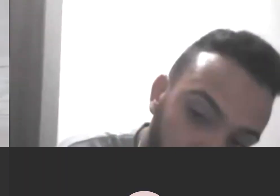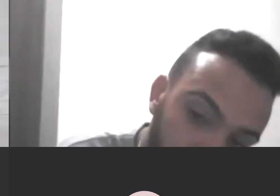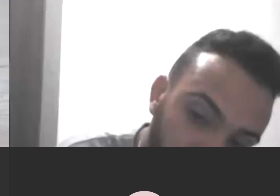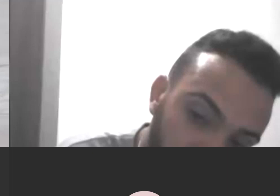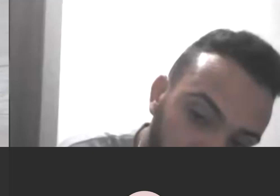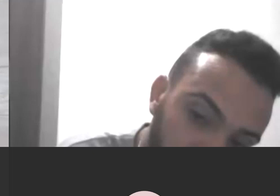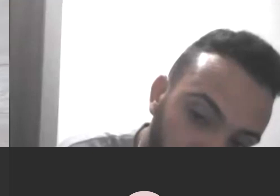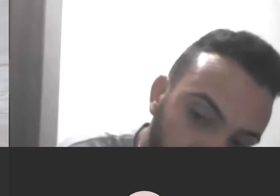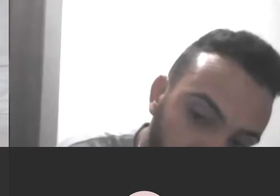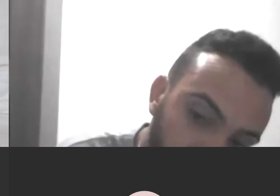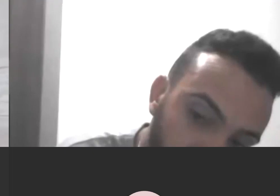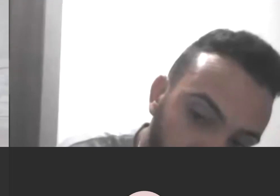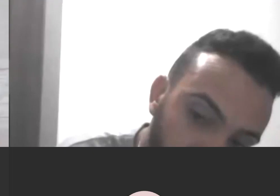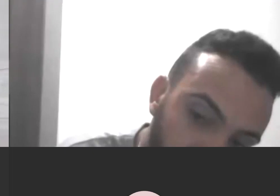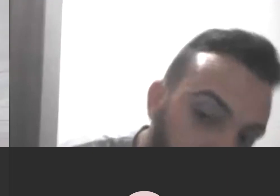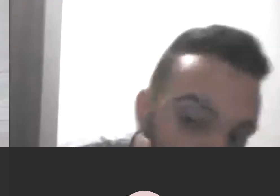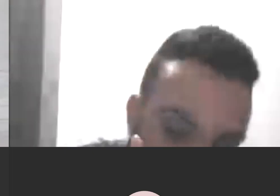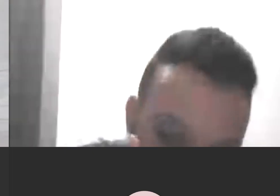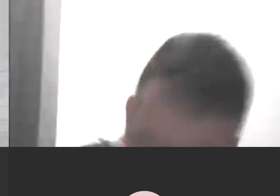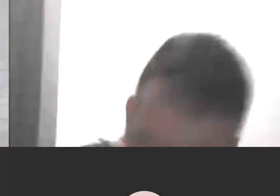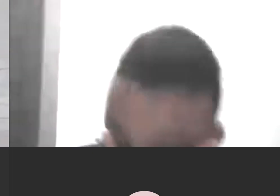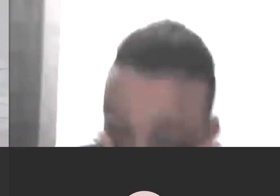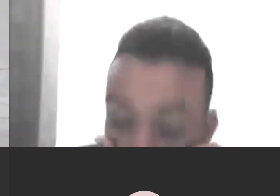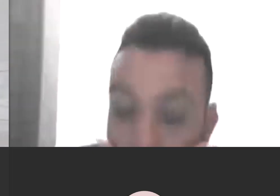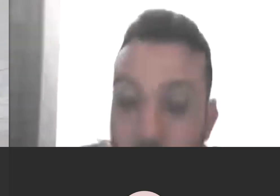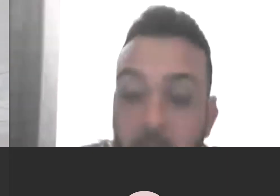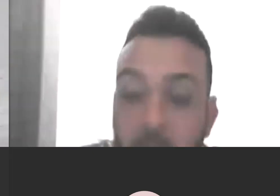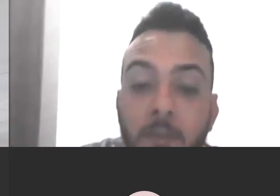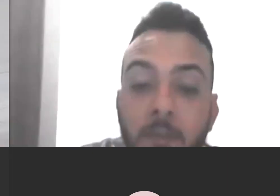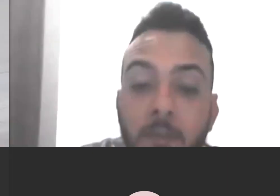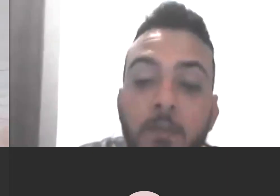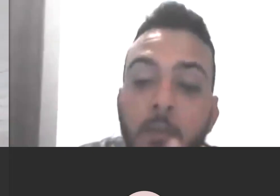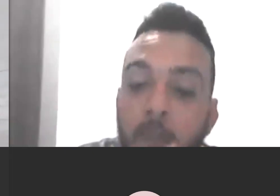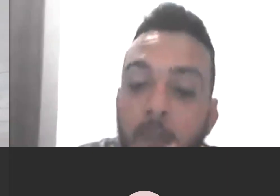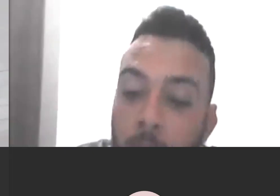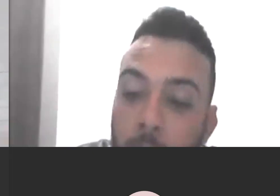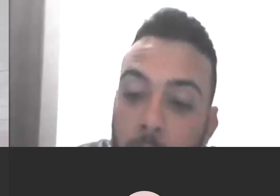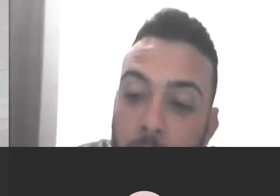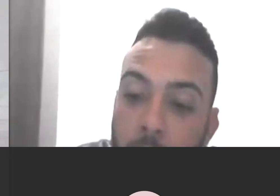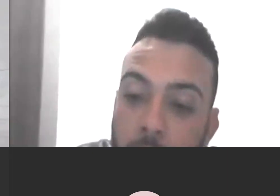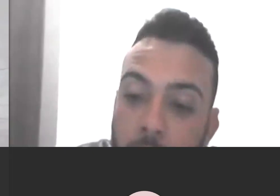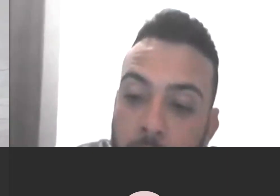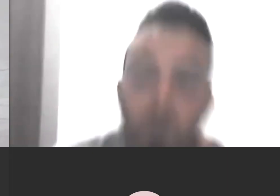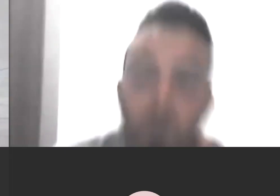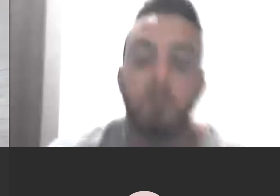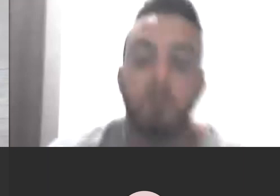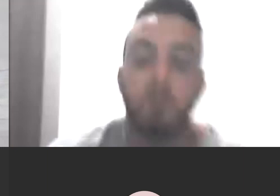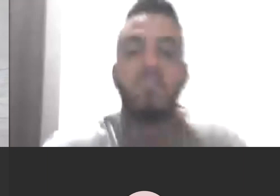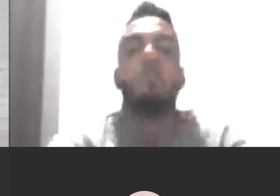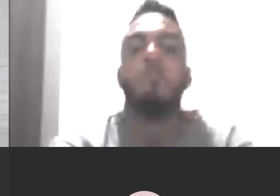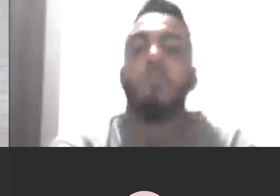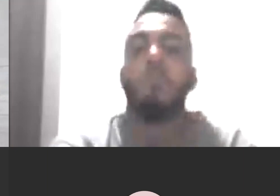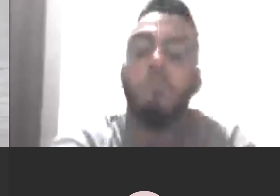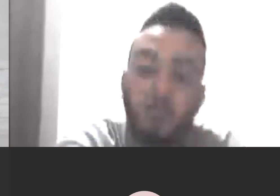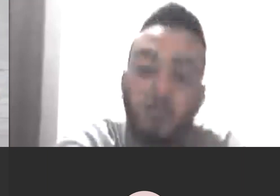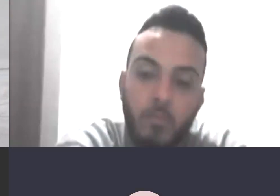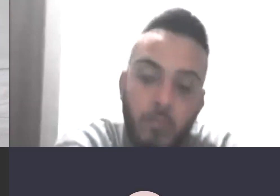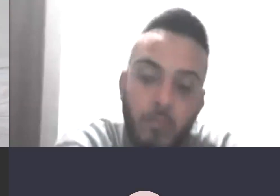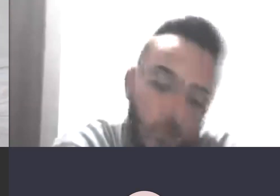que tivesse uma eficiência, mas assim, vai igual o Fred falou, vai de água, vai de área, vai de